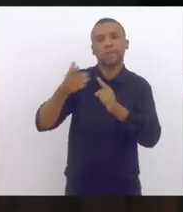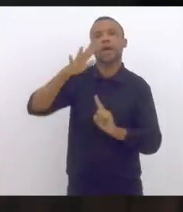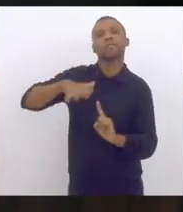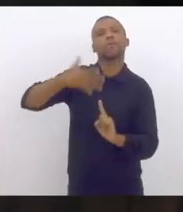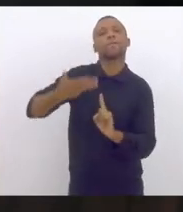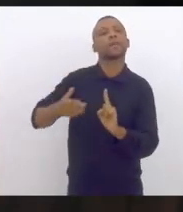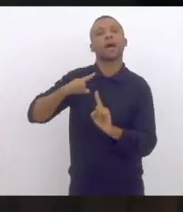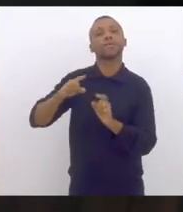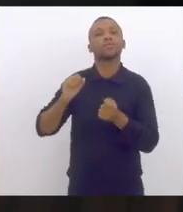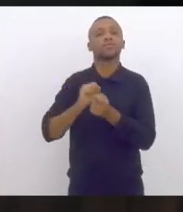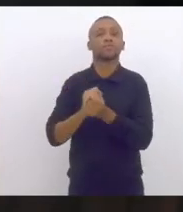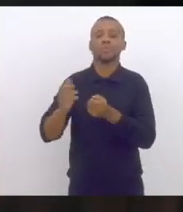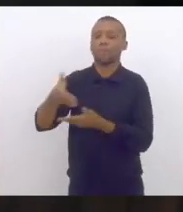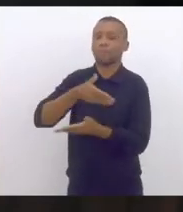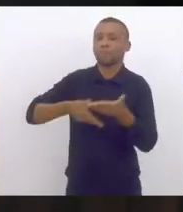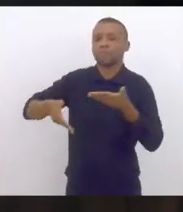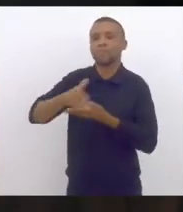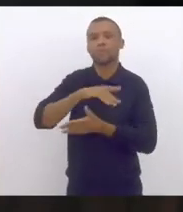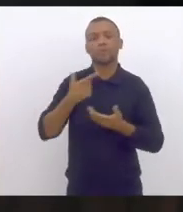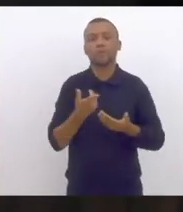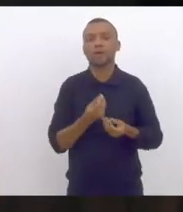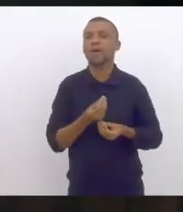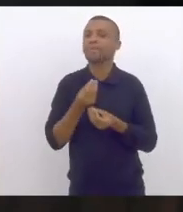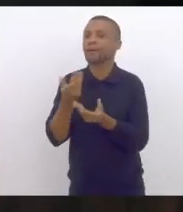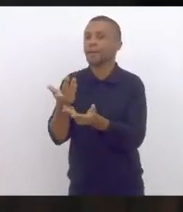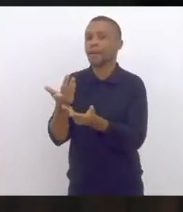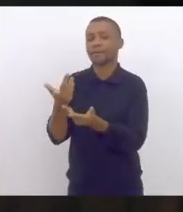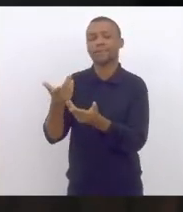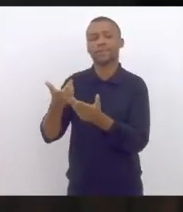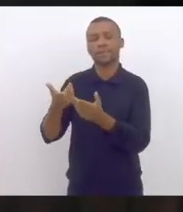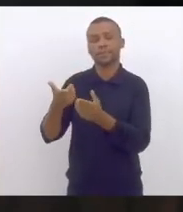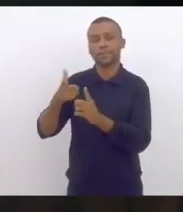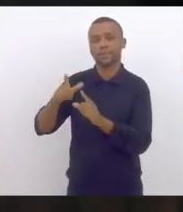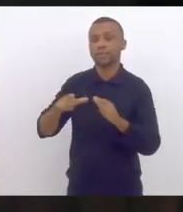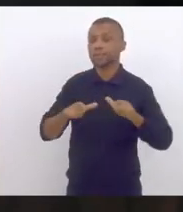homenageada quando oferece esse título à vossa